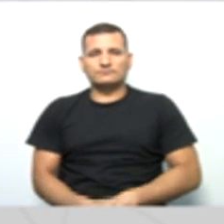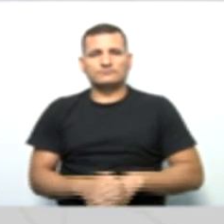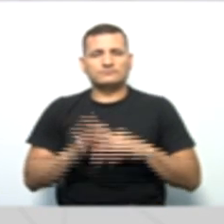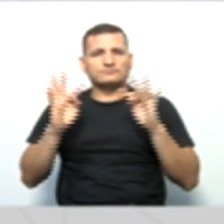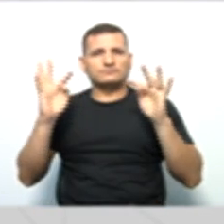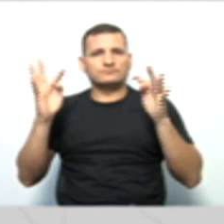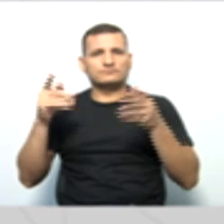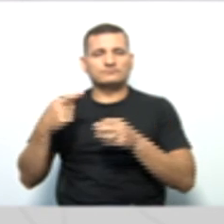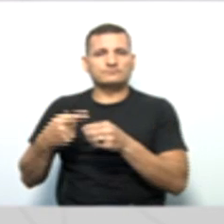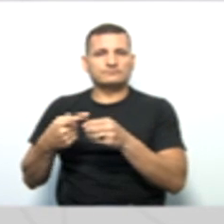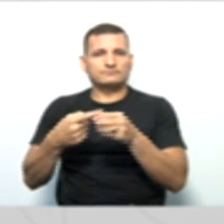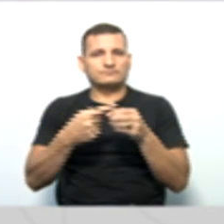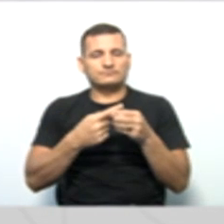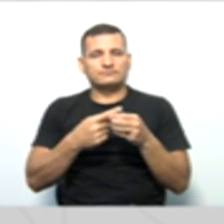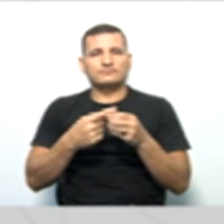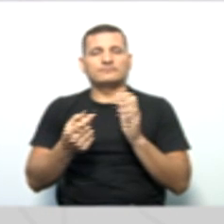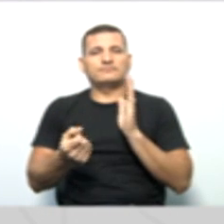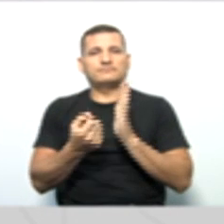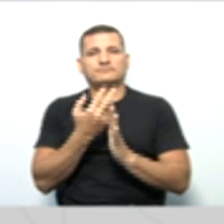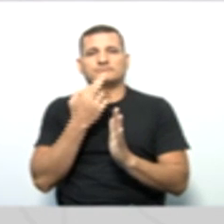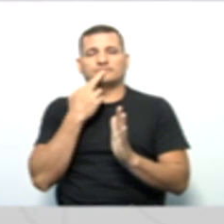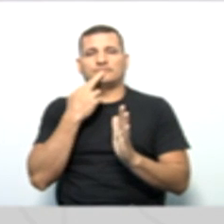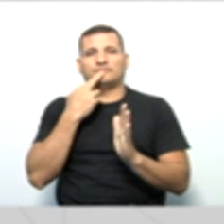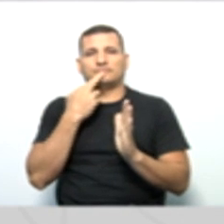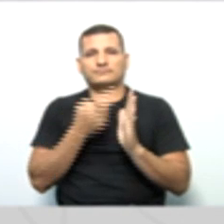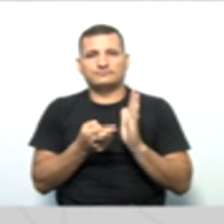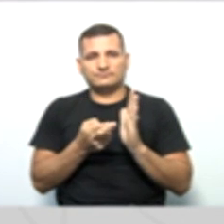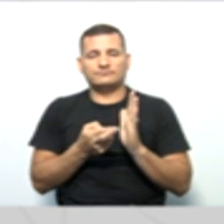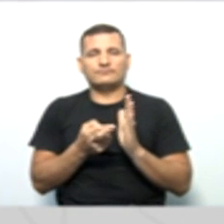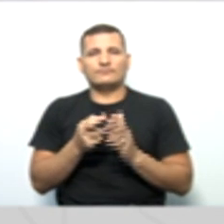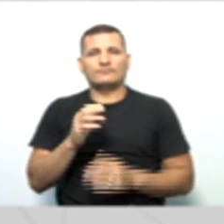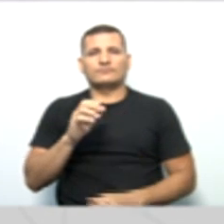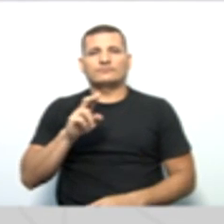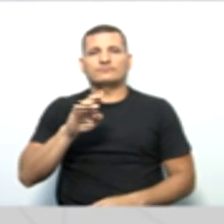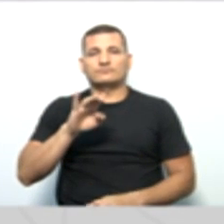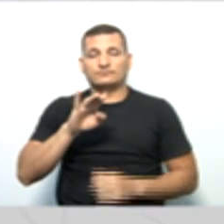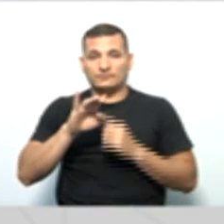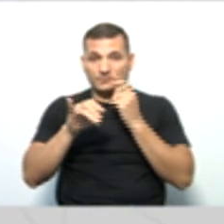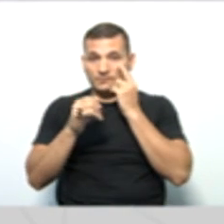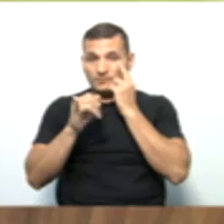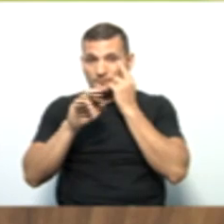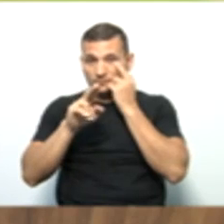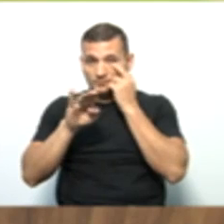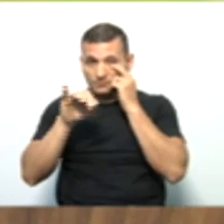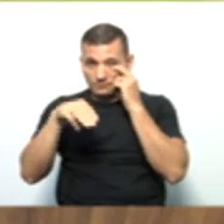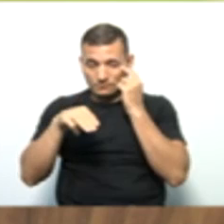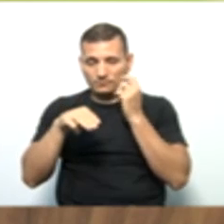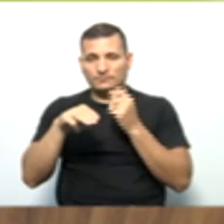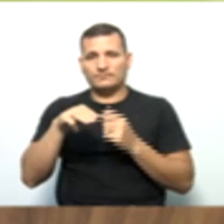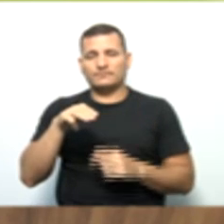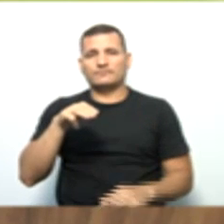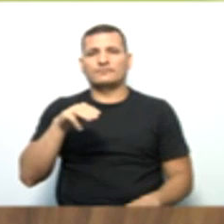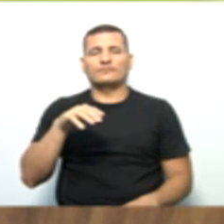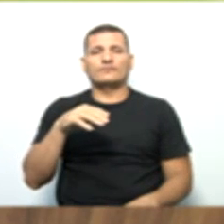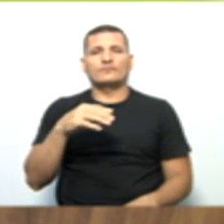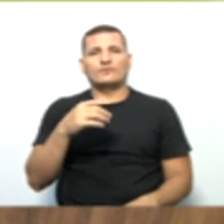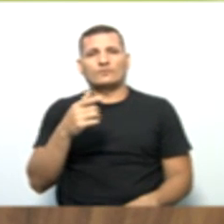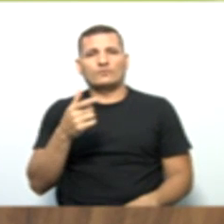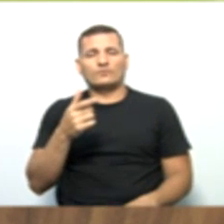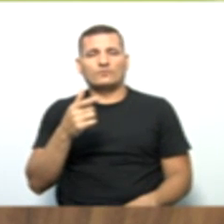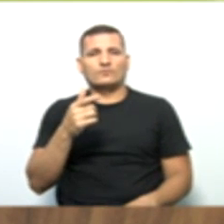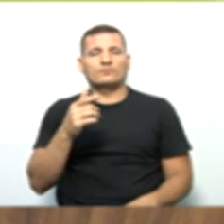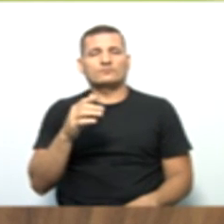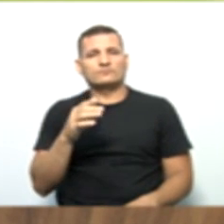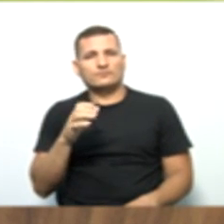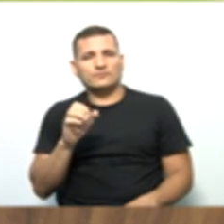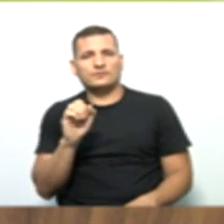Cujubim, Buriti, Ouro Preto, Espigão do Oeste, deixa eu ver se eu esqueci de alguma aqui, daqui de Porto